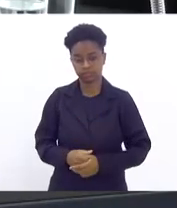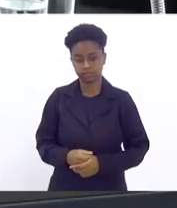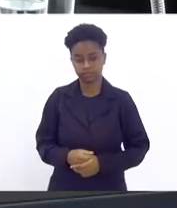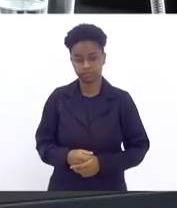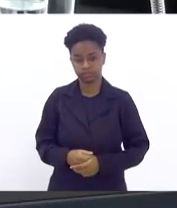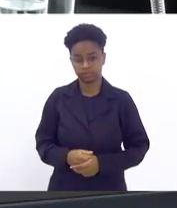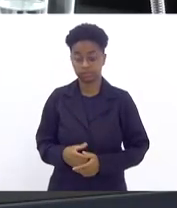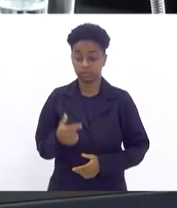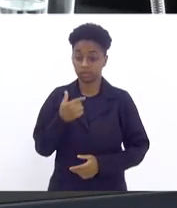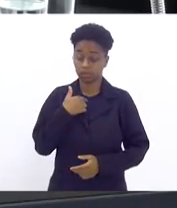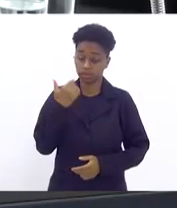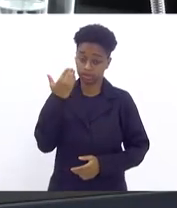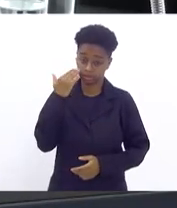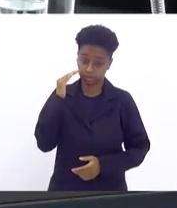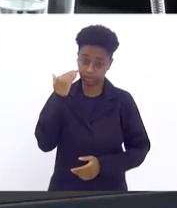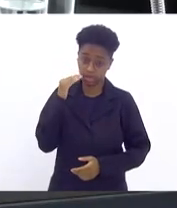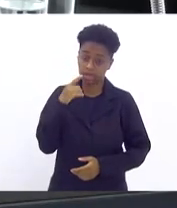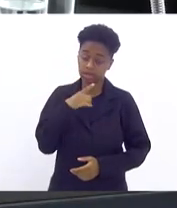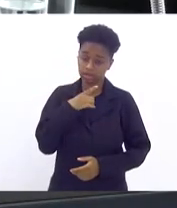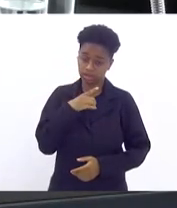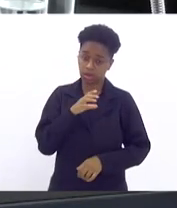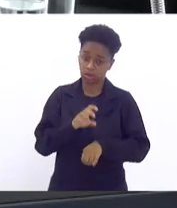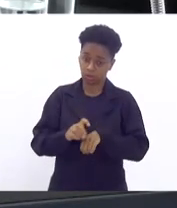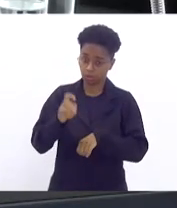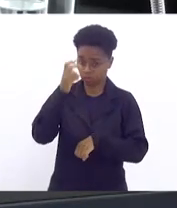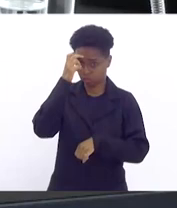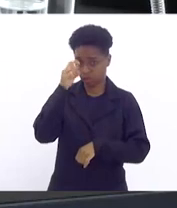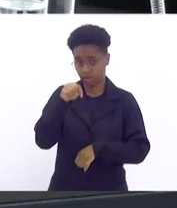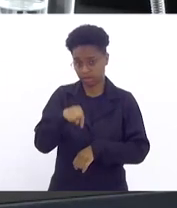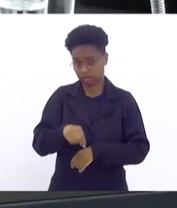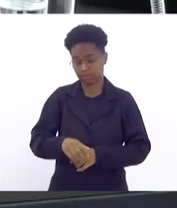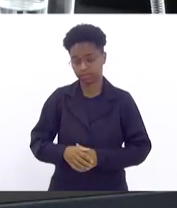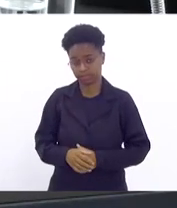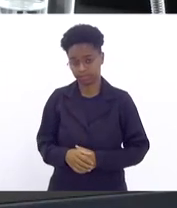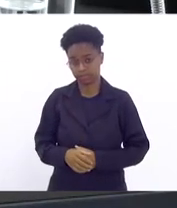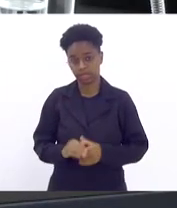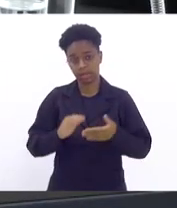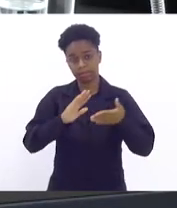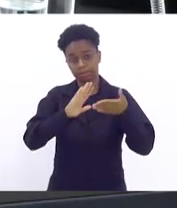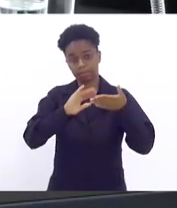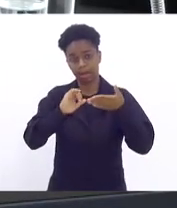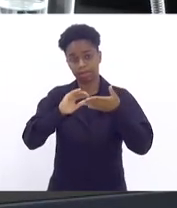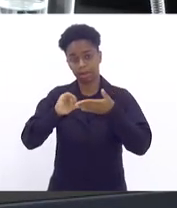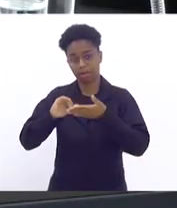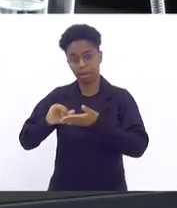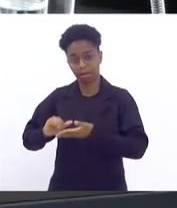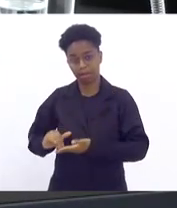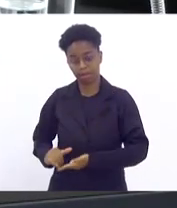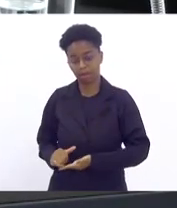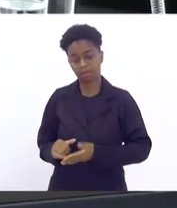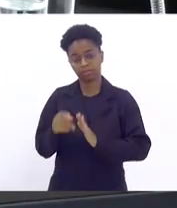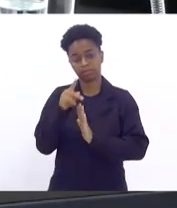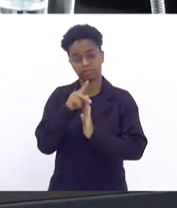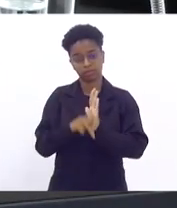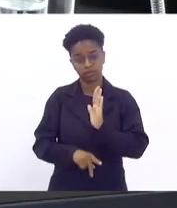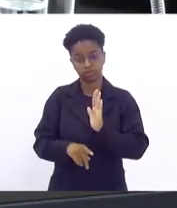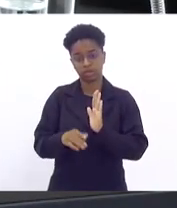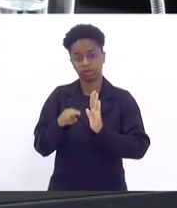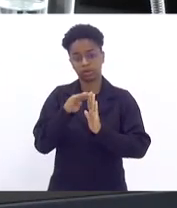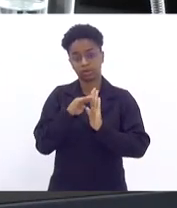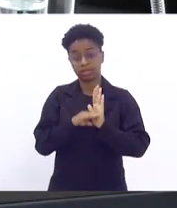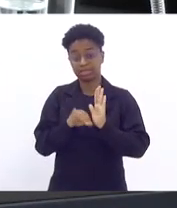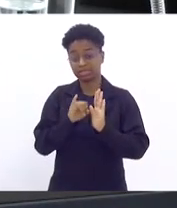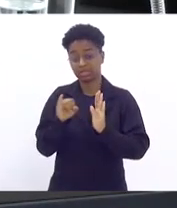eu entendo que existe uma cultura na casa de retirar os projetos da pauta quando o deputado